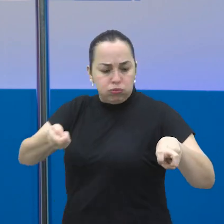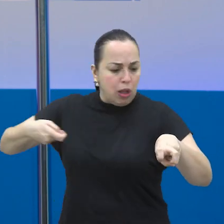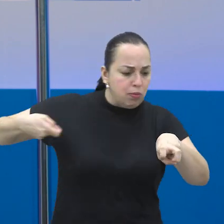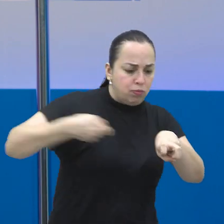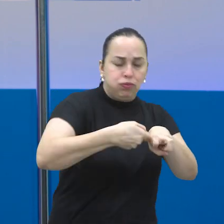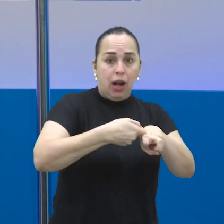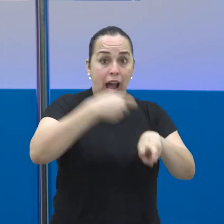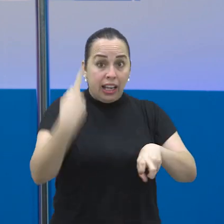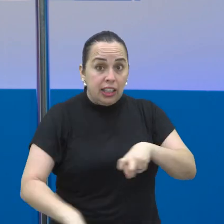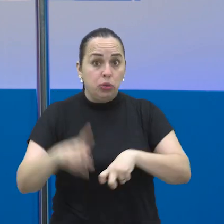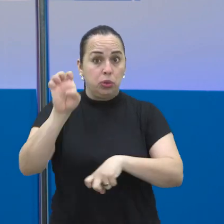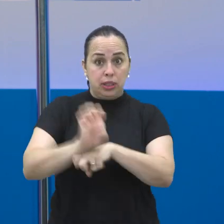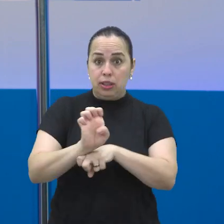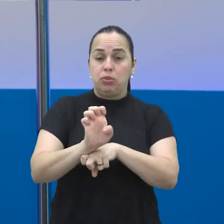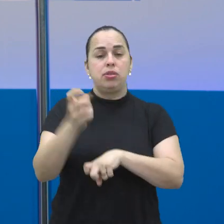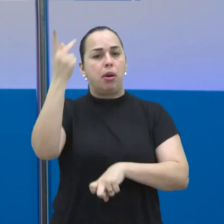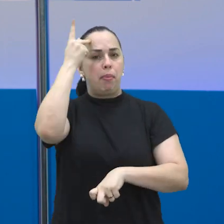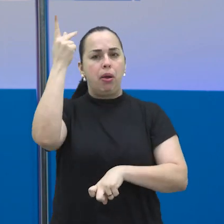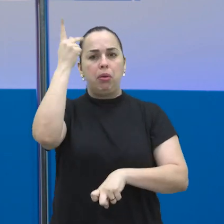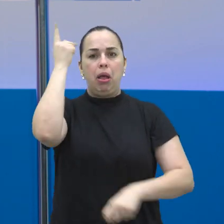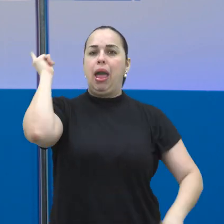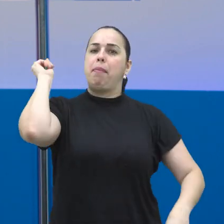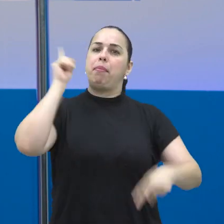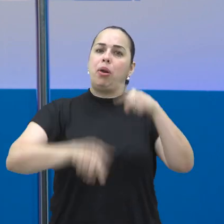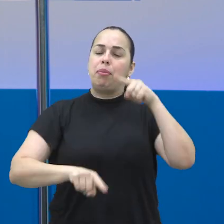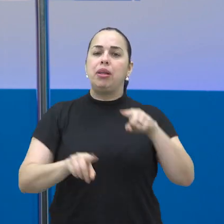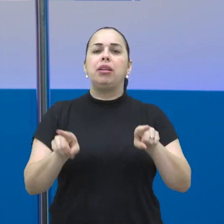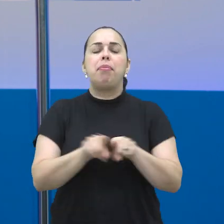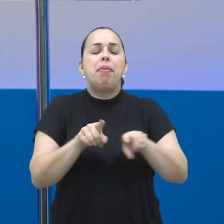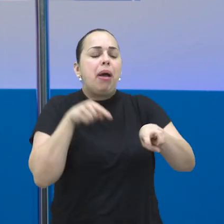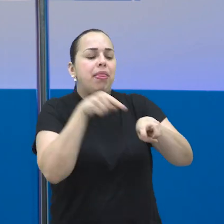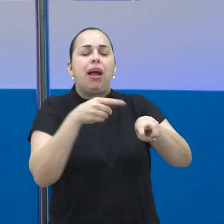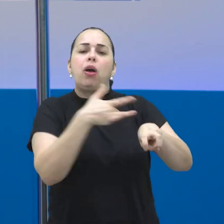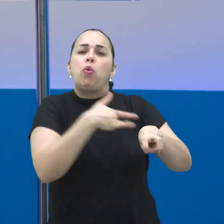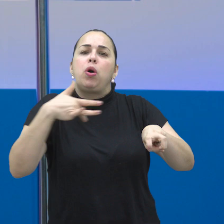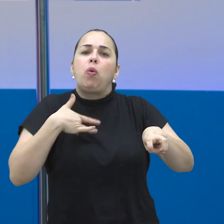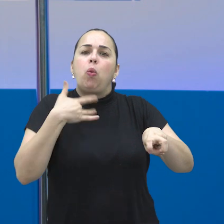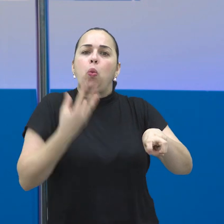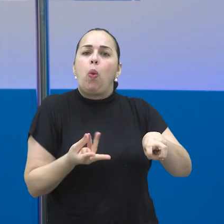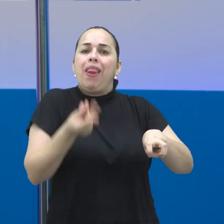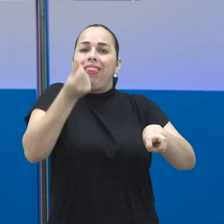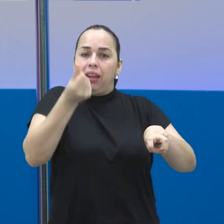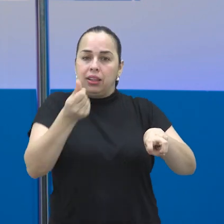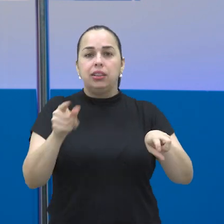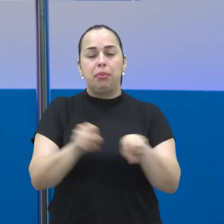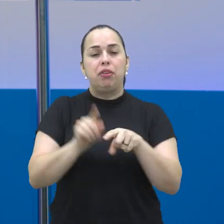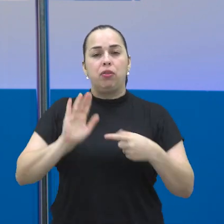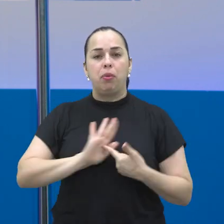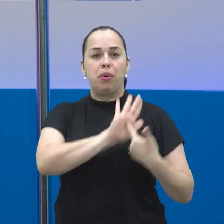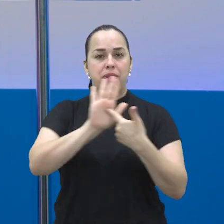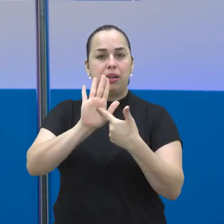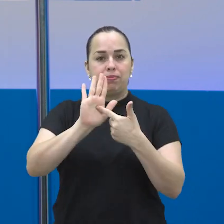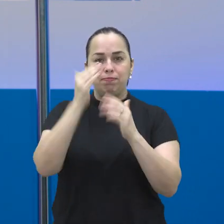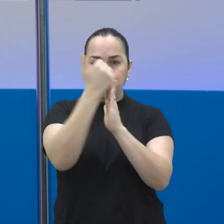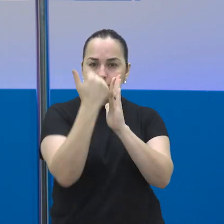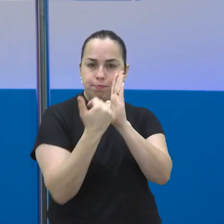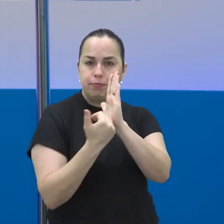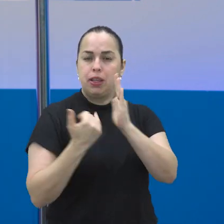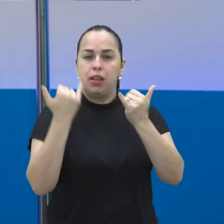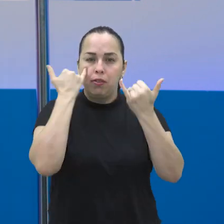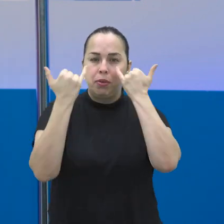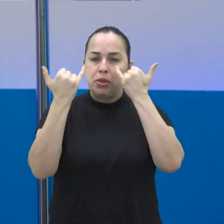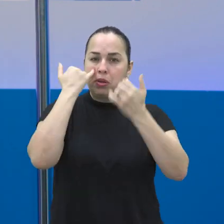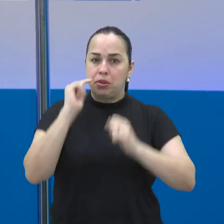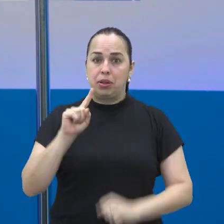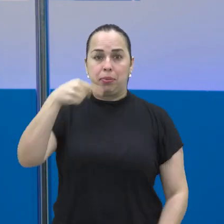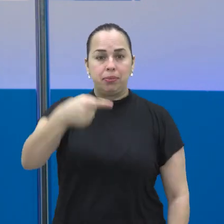no estado de São Paulo. O objetivo é garantir o bem-estar animal. Os detalhes a gente mostra daqui a pouco. A gente